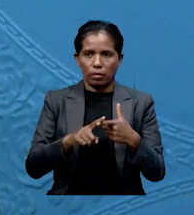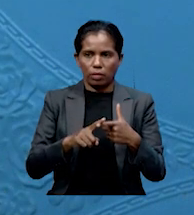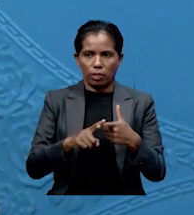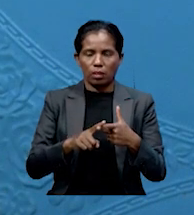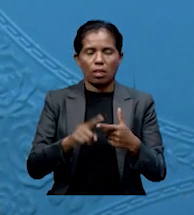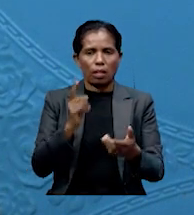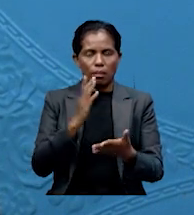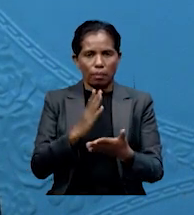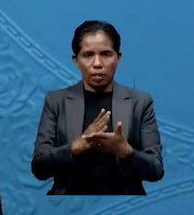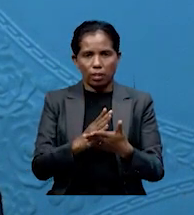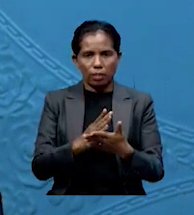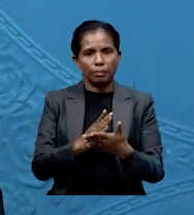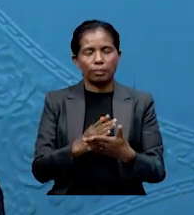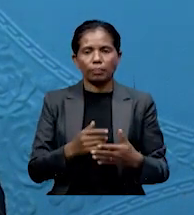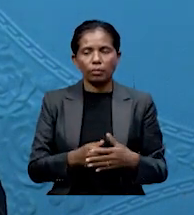perturba tia